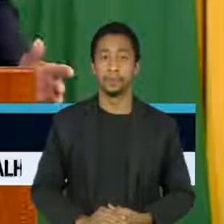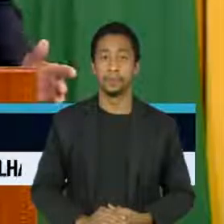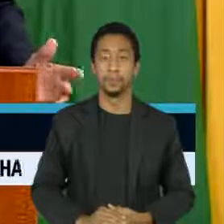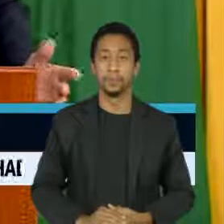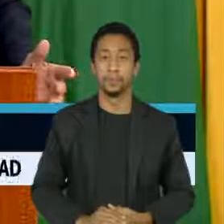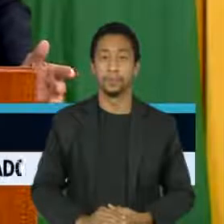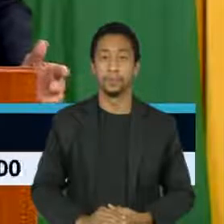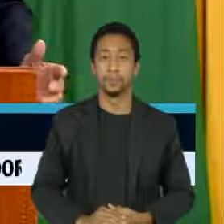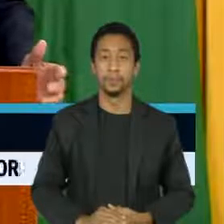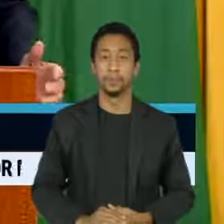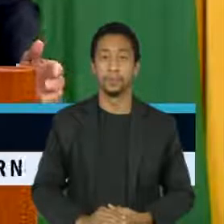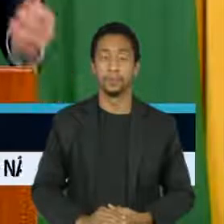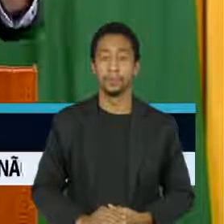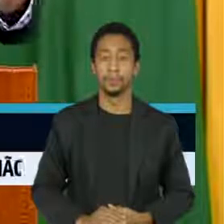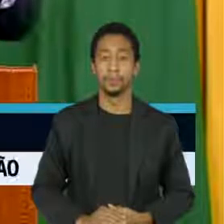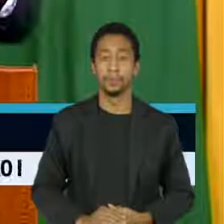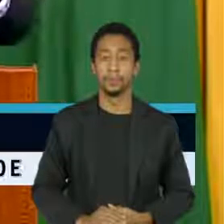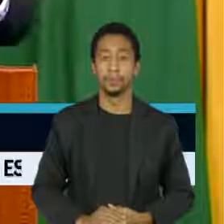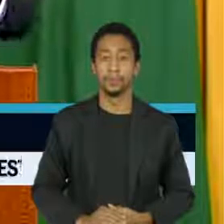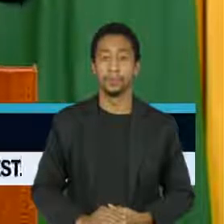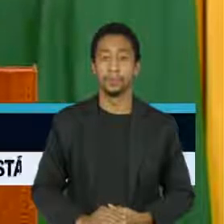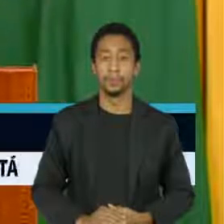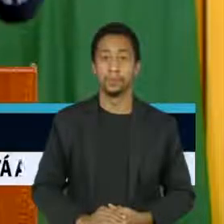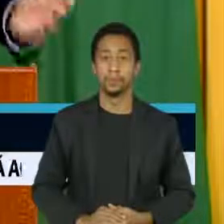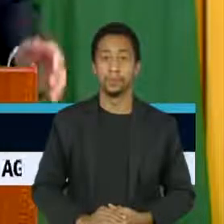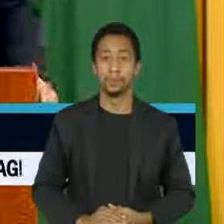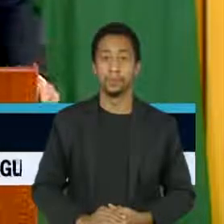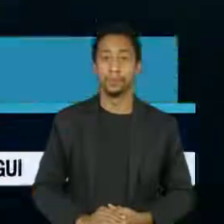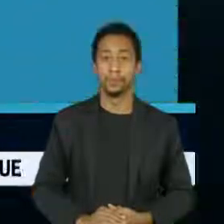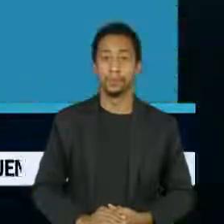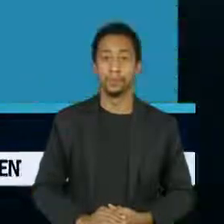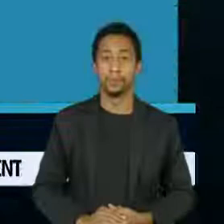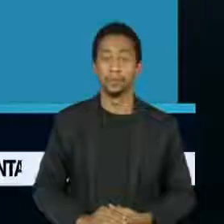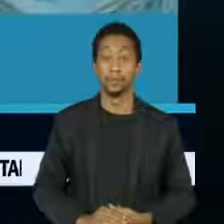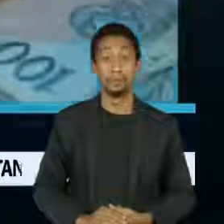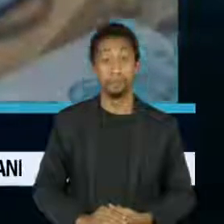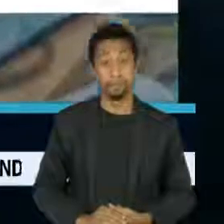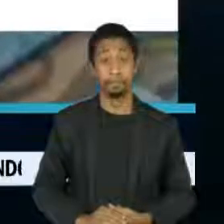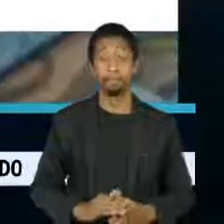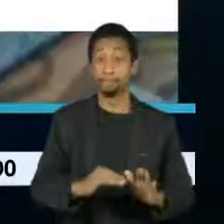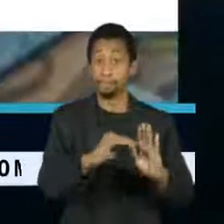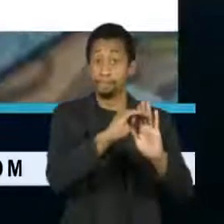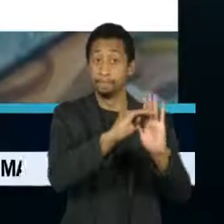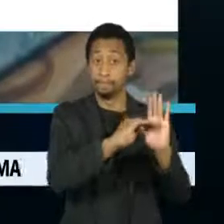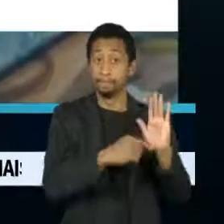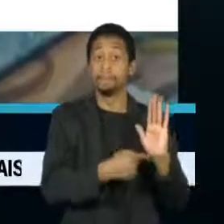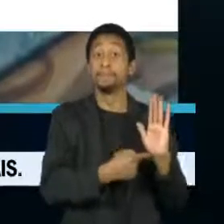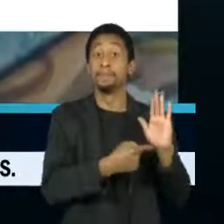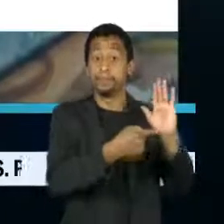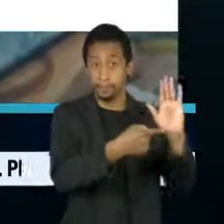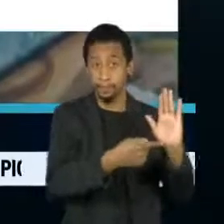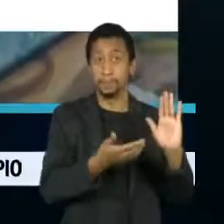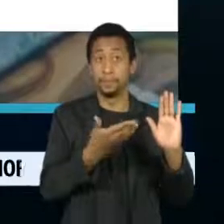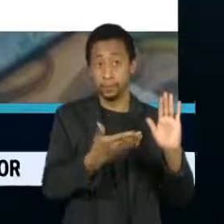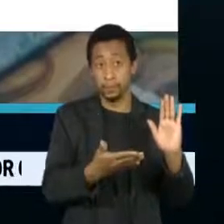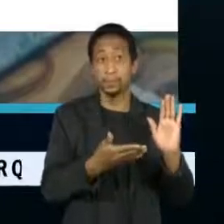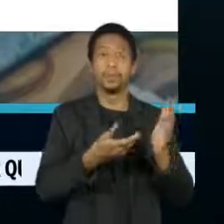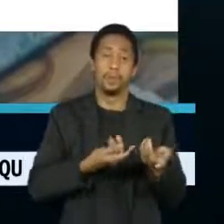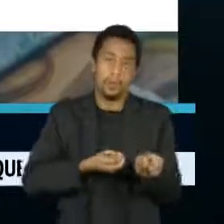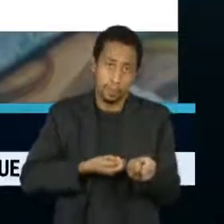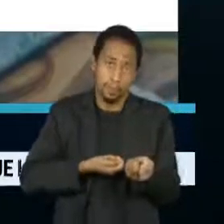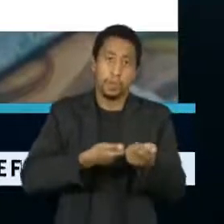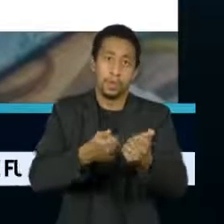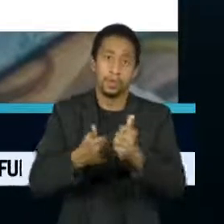querida imprensa brasileira. Ninguém ficou de fora, nem vocês. De acordo com o governo, a desoneração da folha de